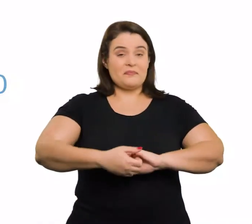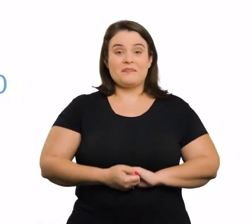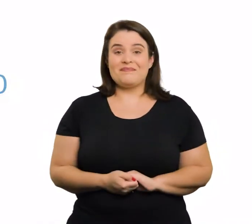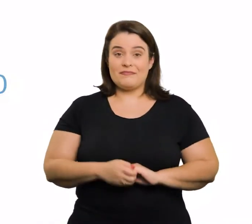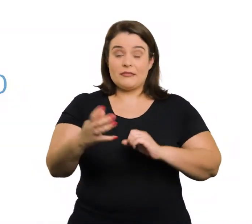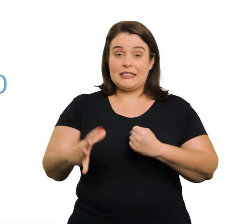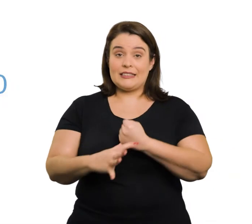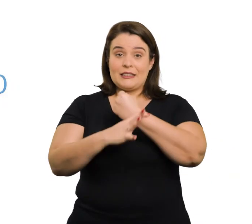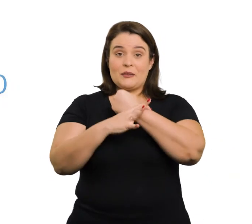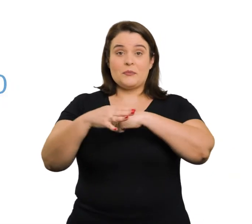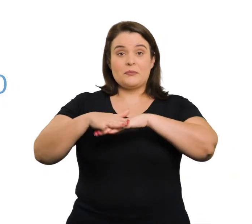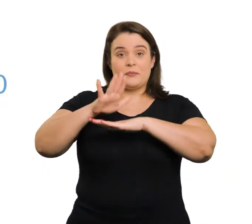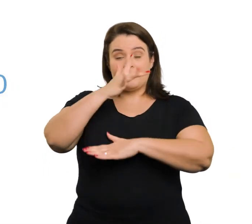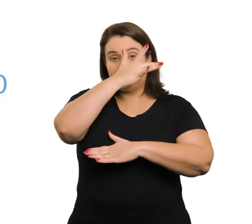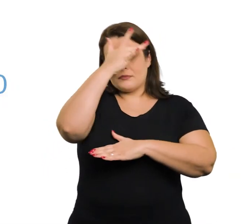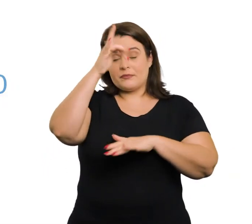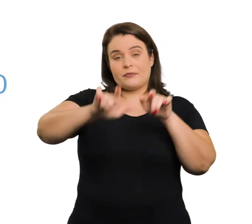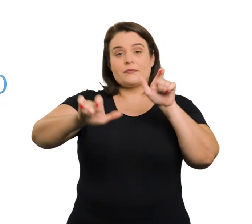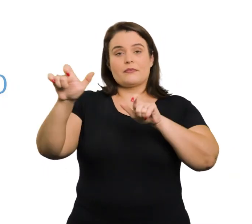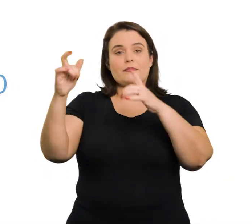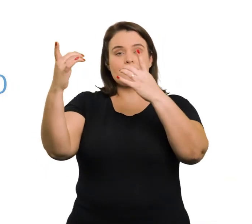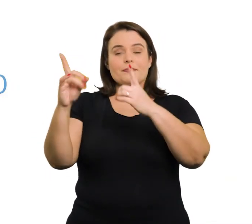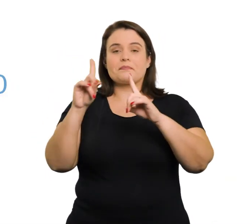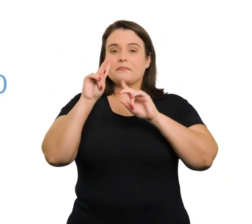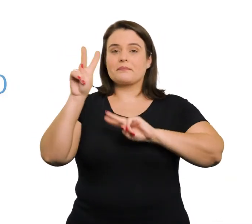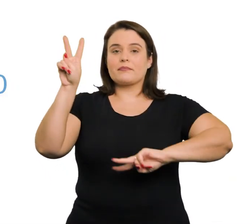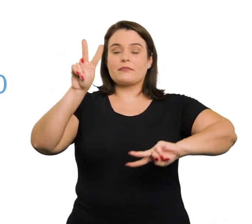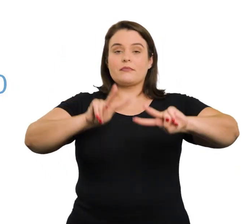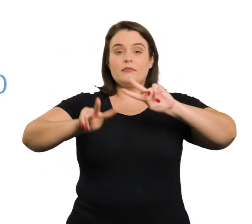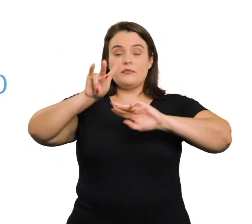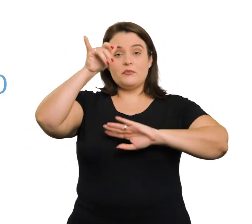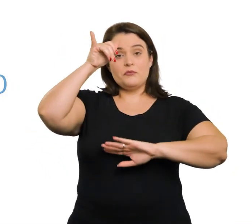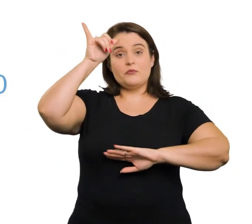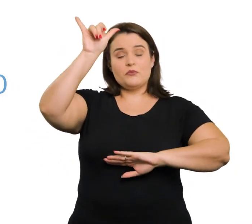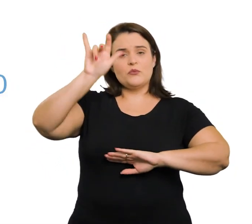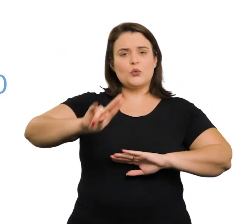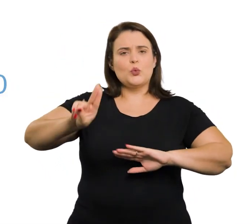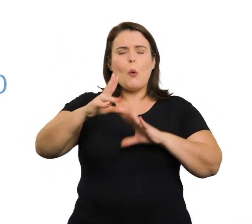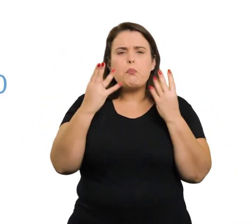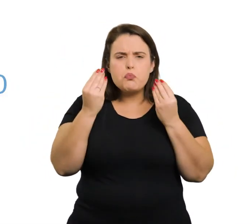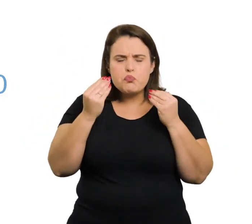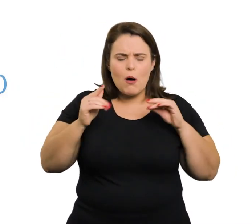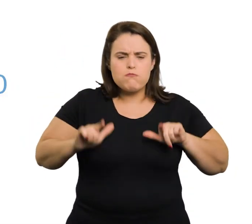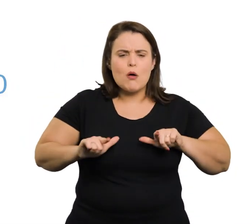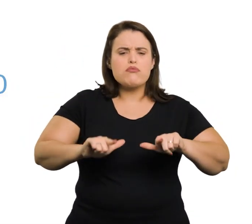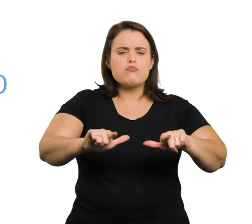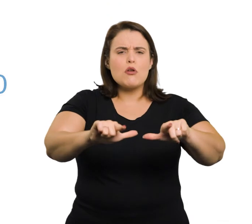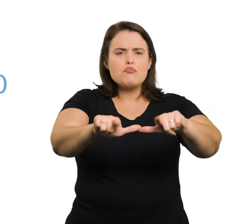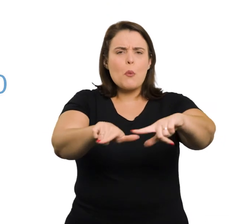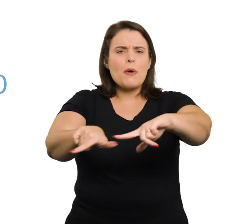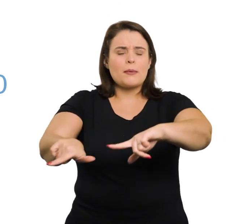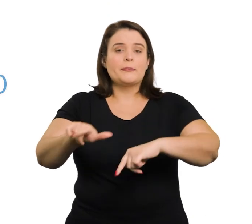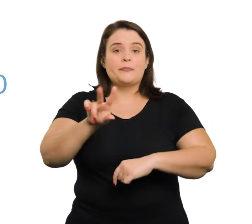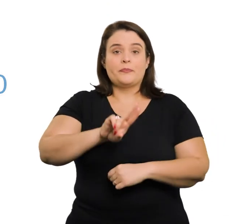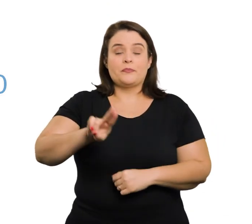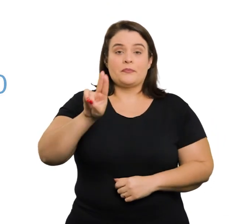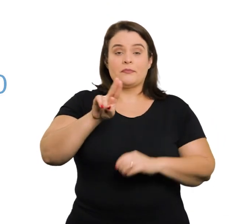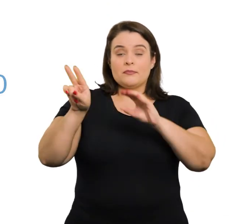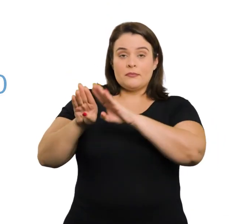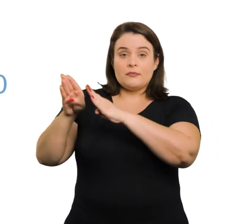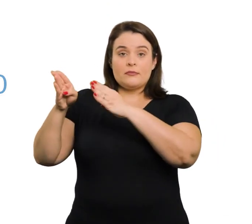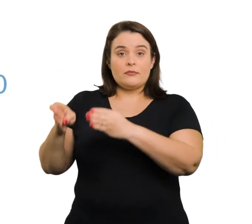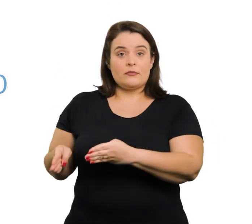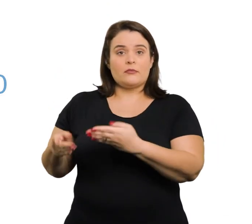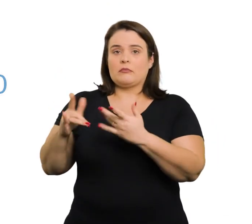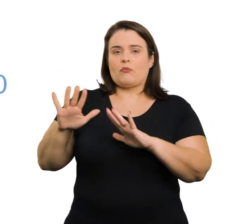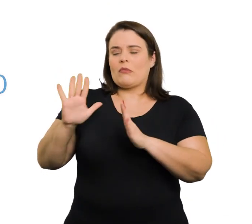Dica: para maior segurança da pessoa com deficiência visual e a fim de evitar o uso excessivo de piso de alerta,